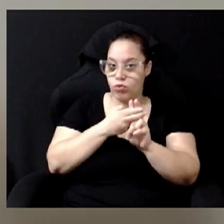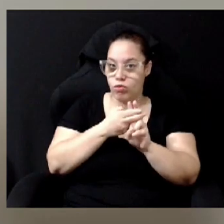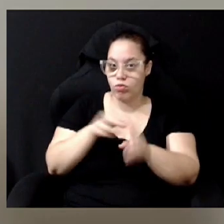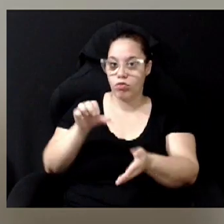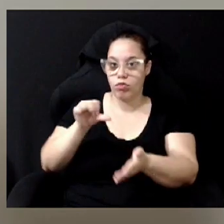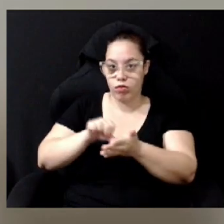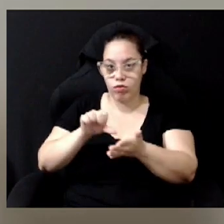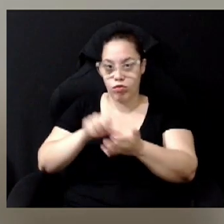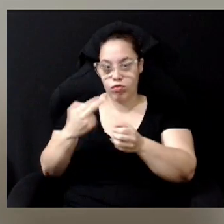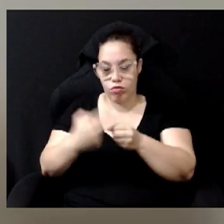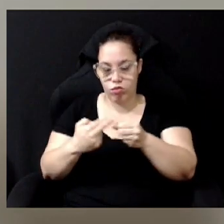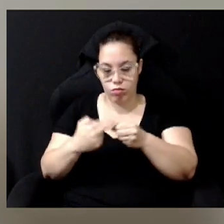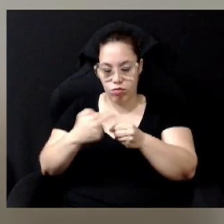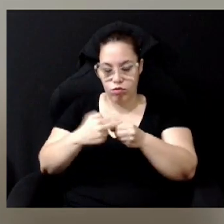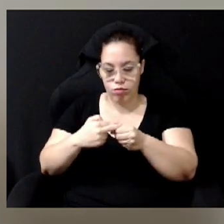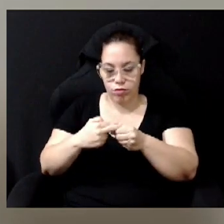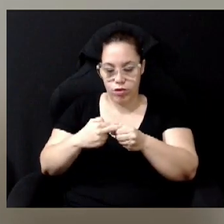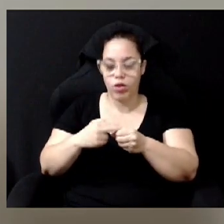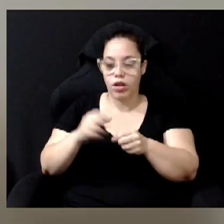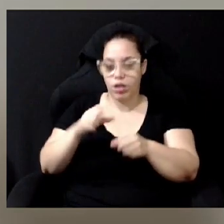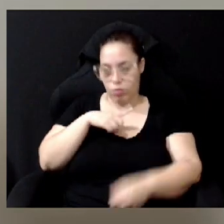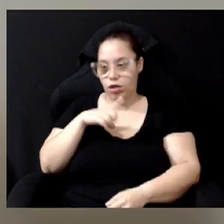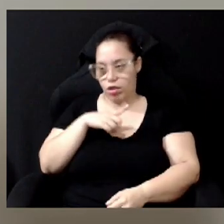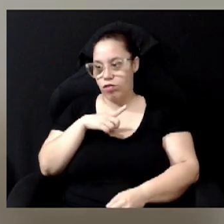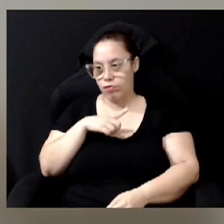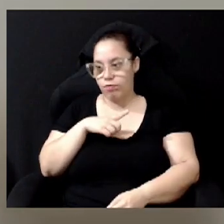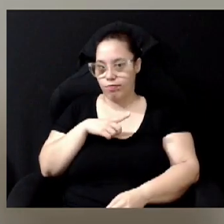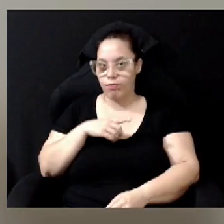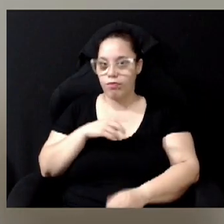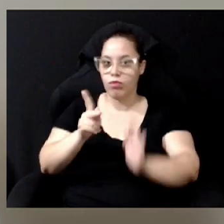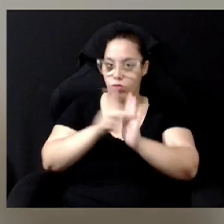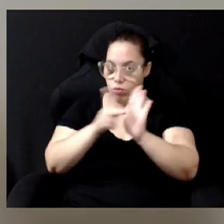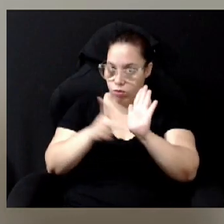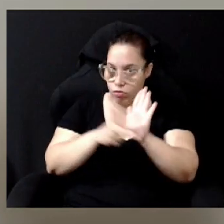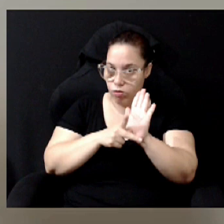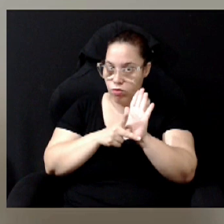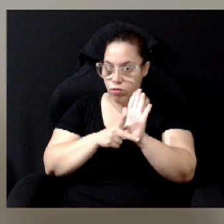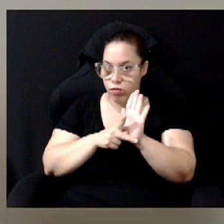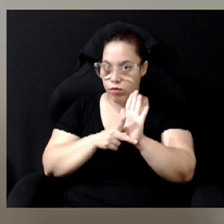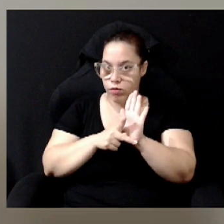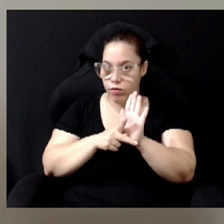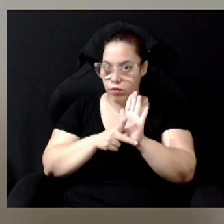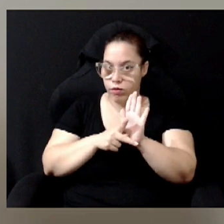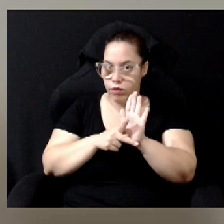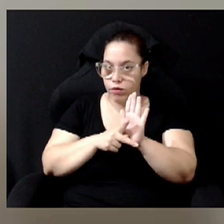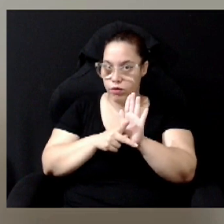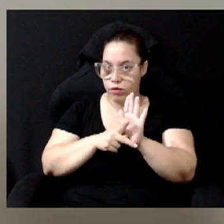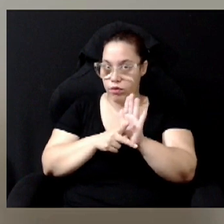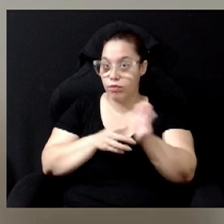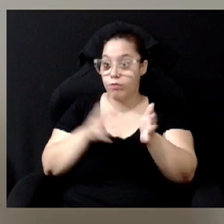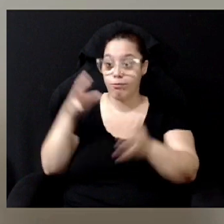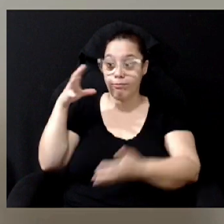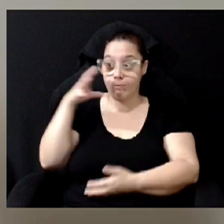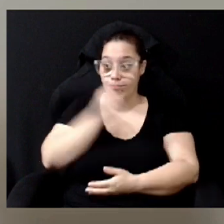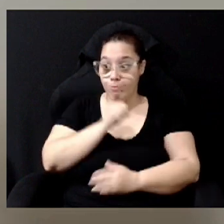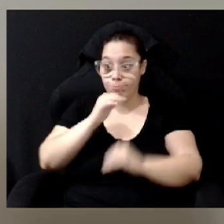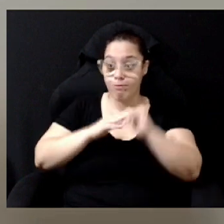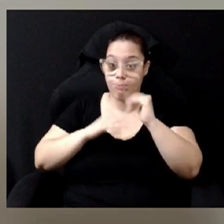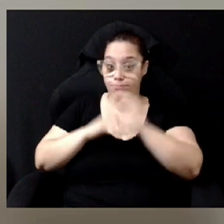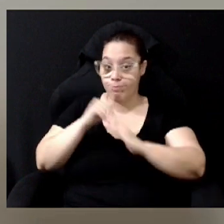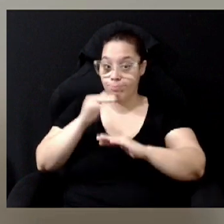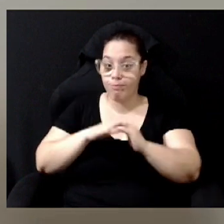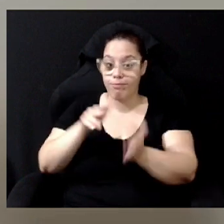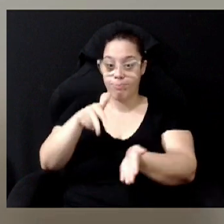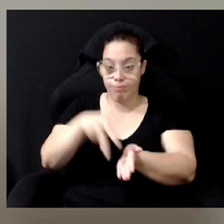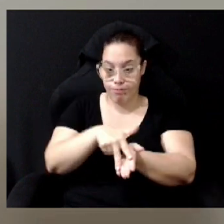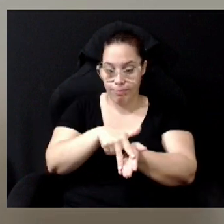centro habilitado. Nós estamos com um programa de agilizar o tratamento desses pacientes,